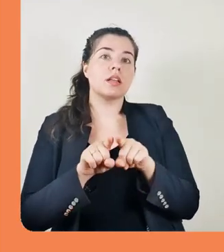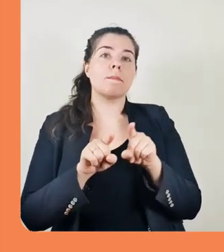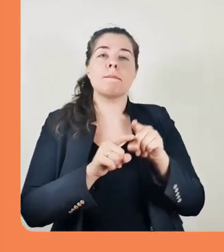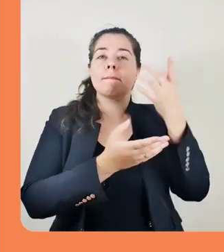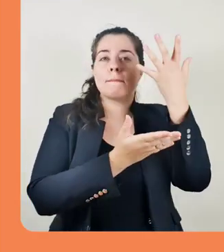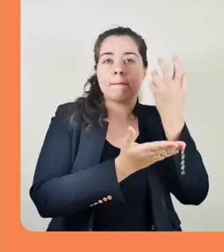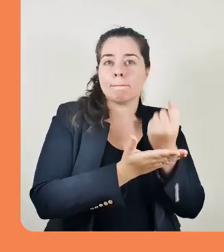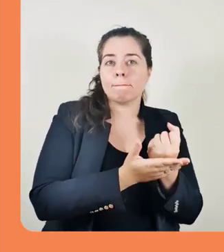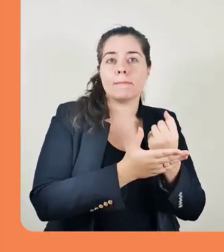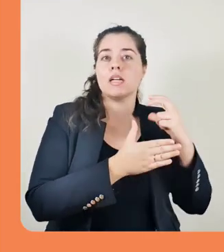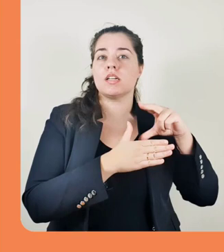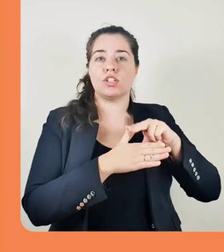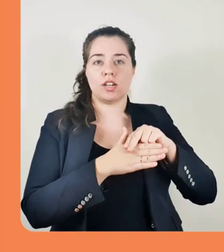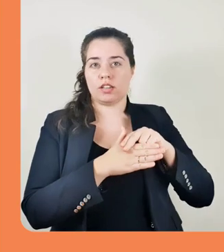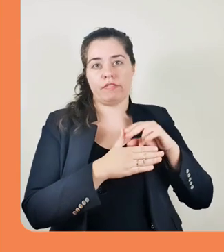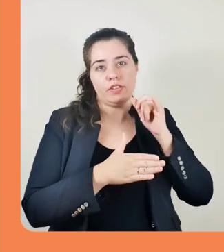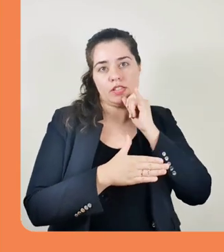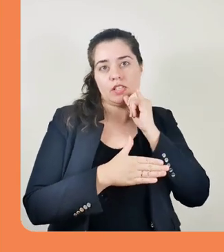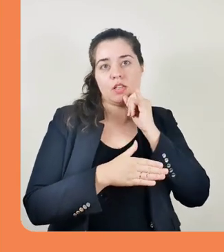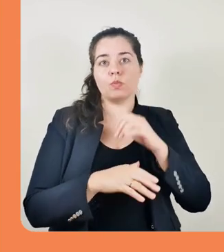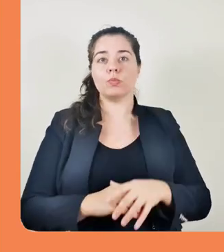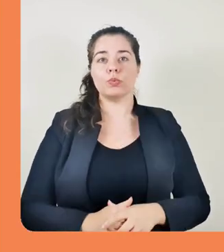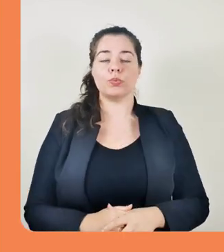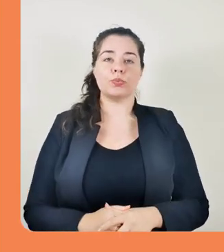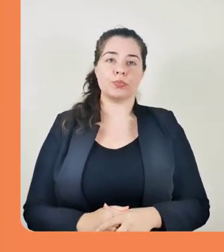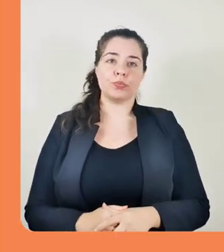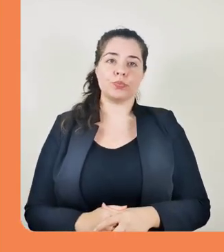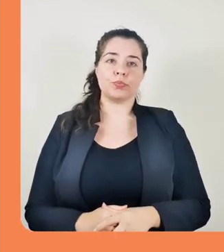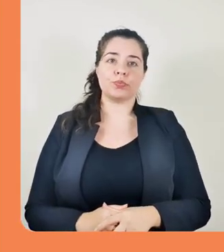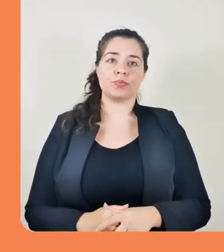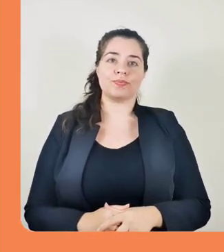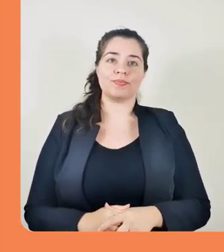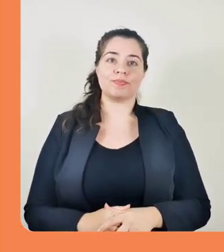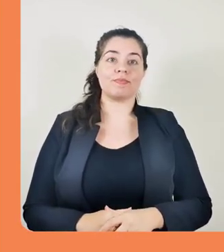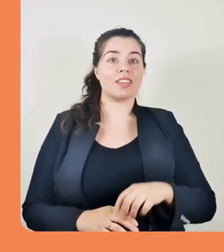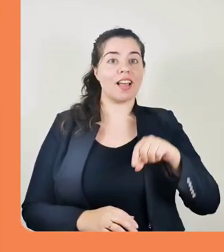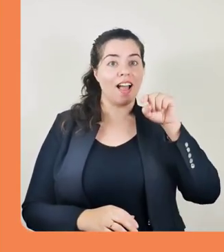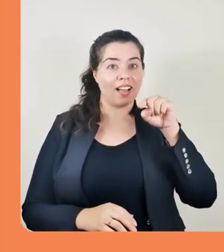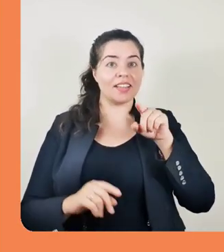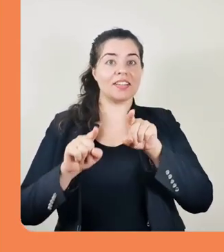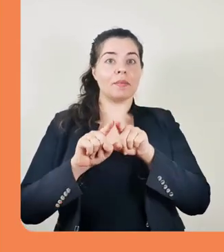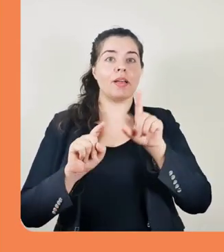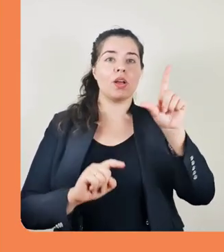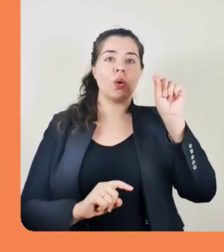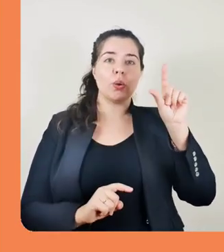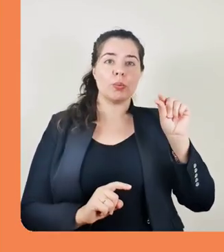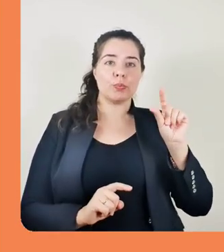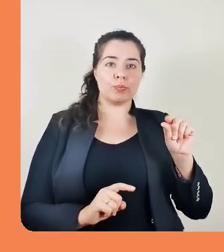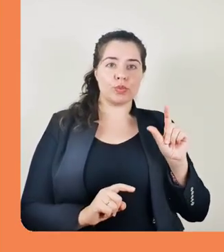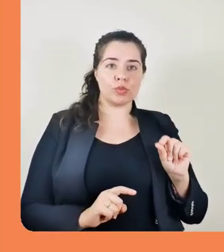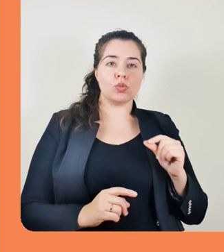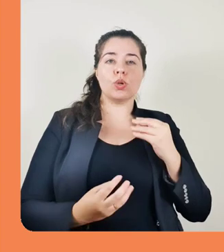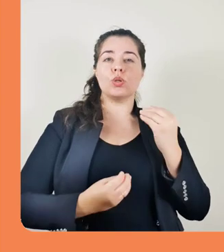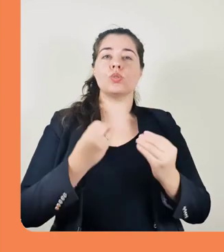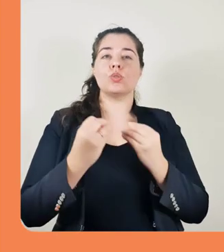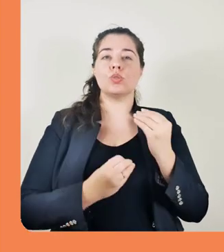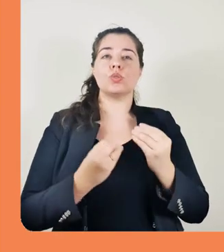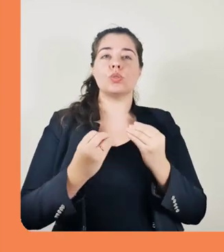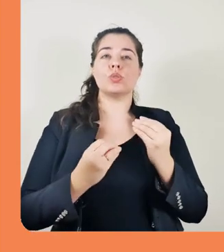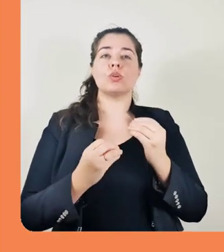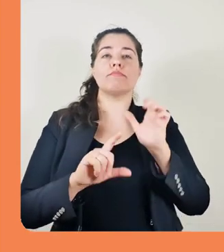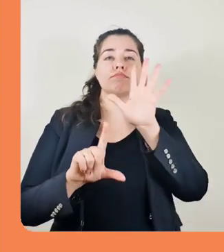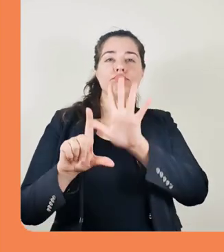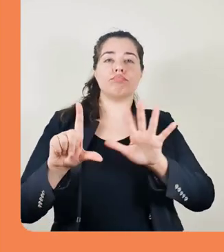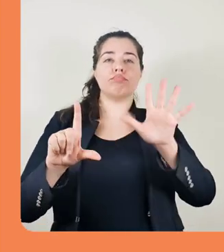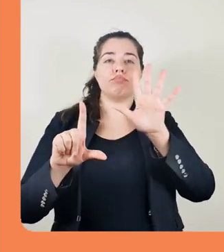vídeo e baixar um arquivo por exemplo aqui